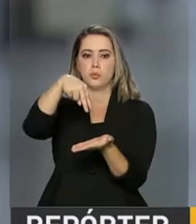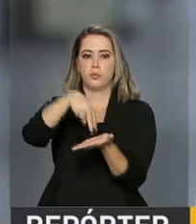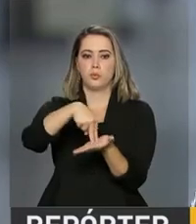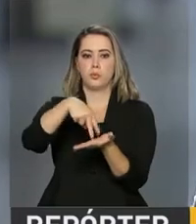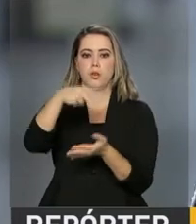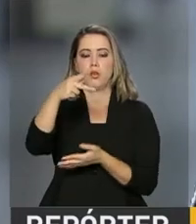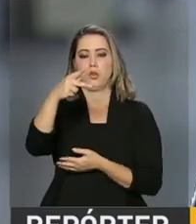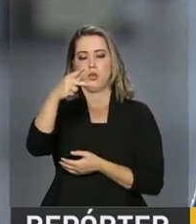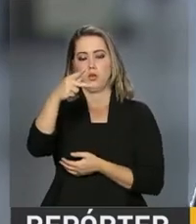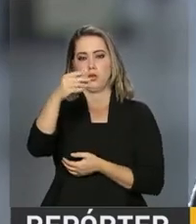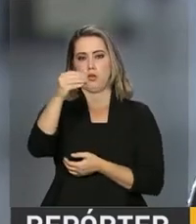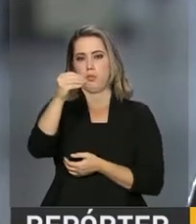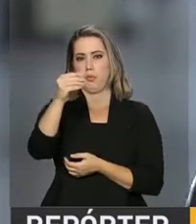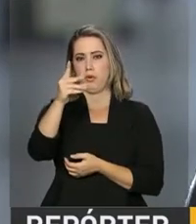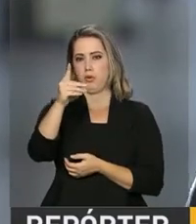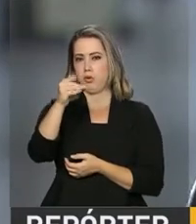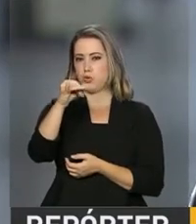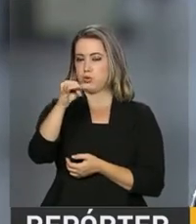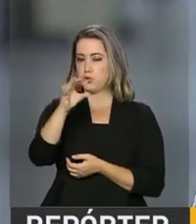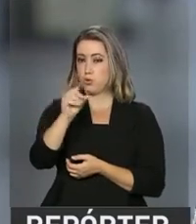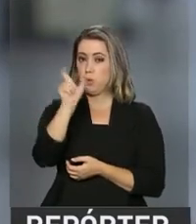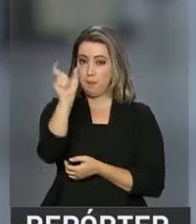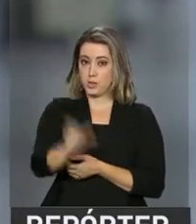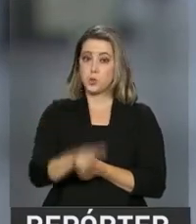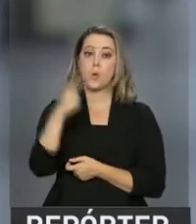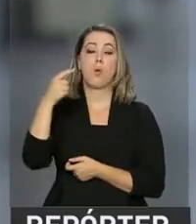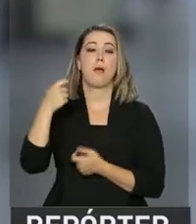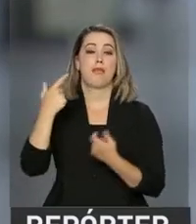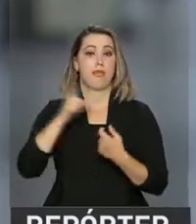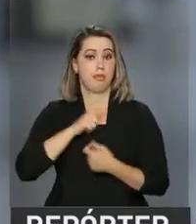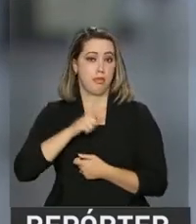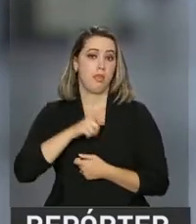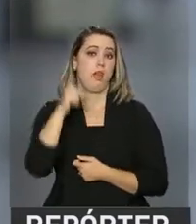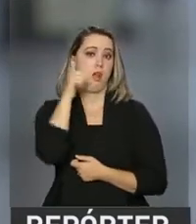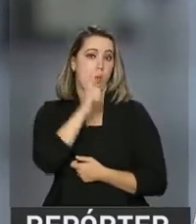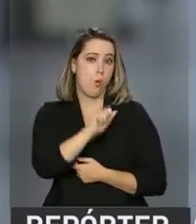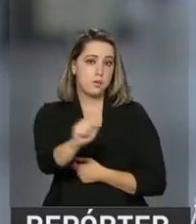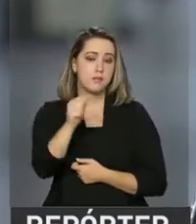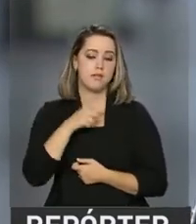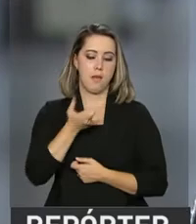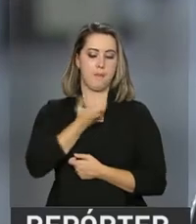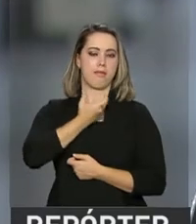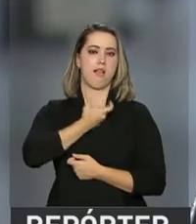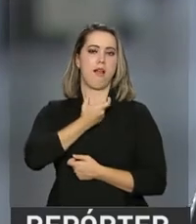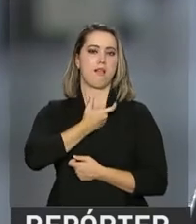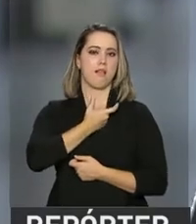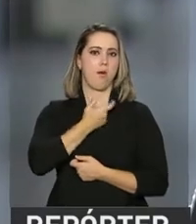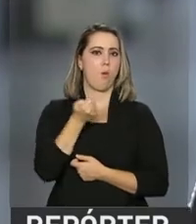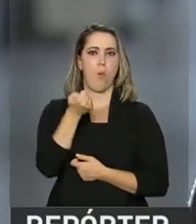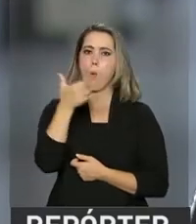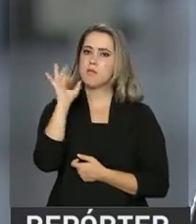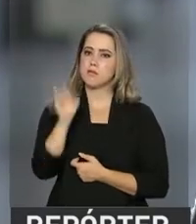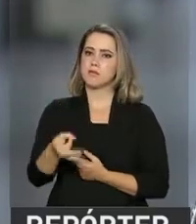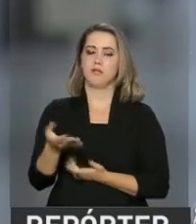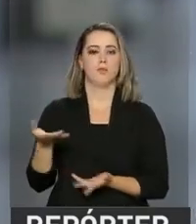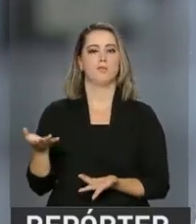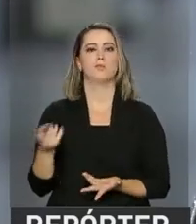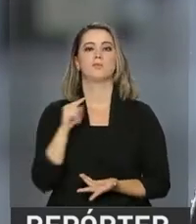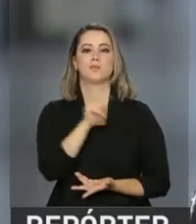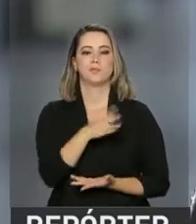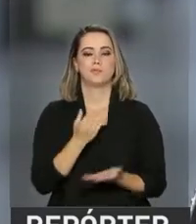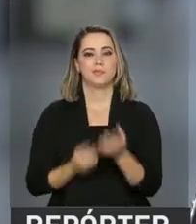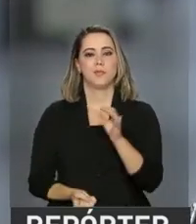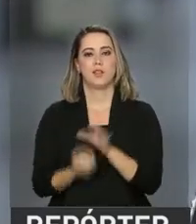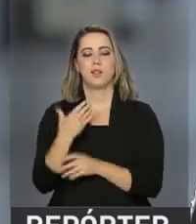é aquela em que o atleta tem chances reais de disputar uma final e ganhar medalhas desde que foi criado há